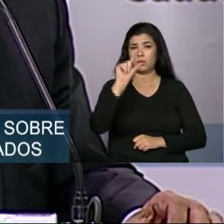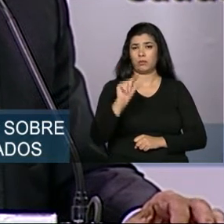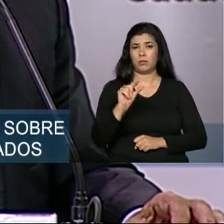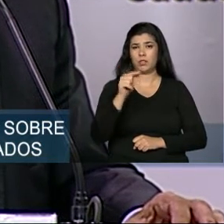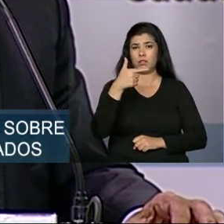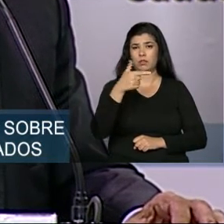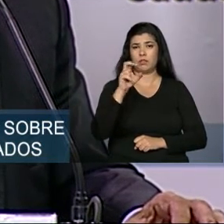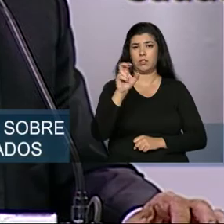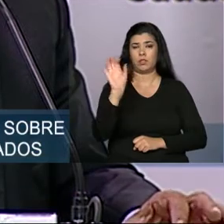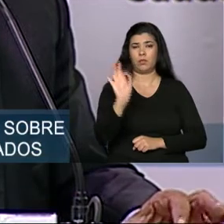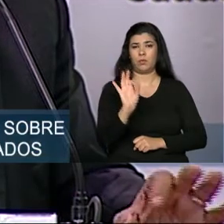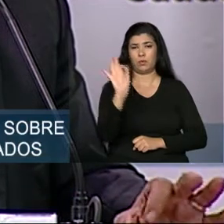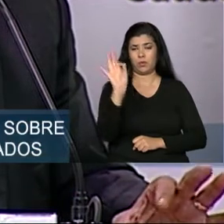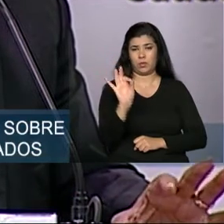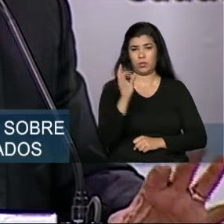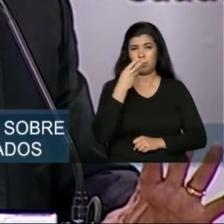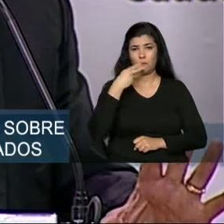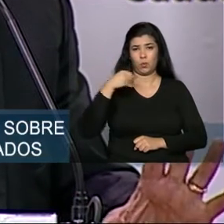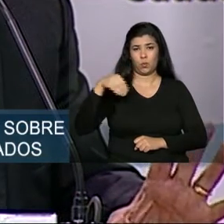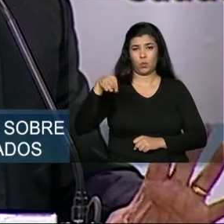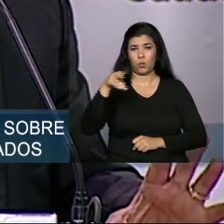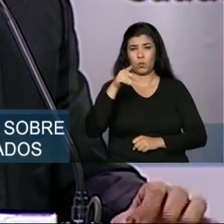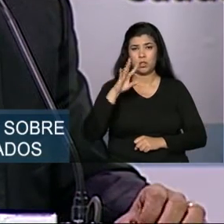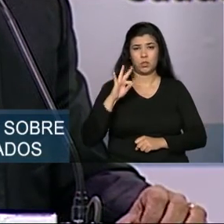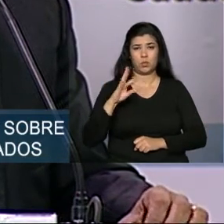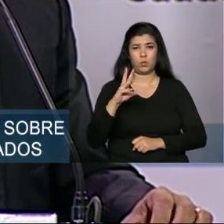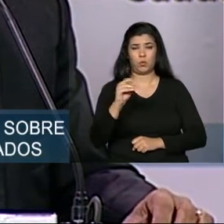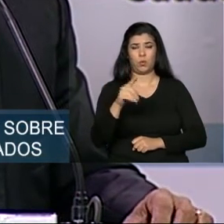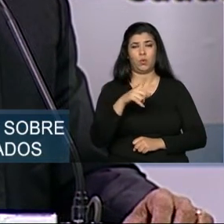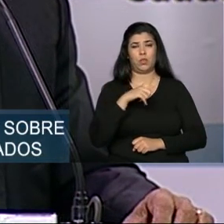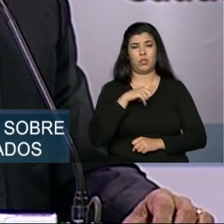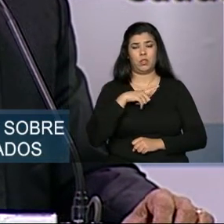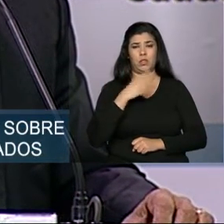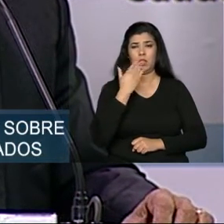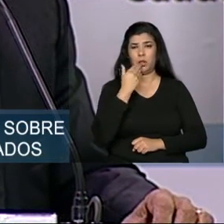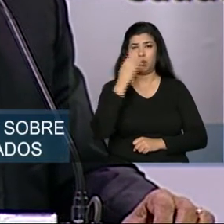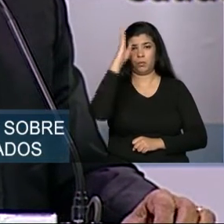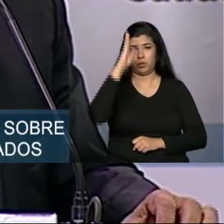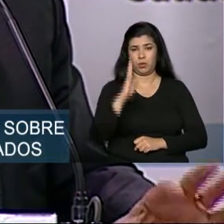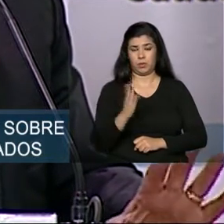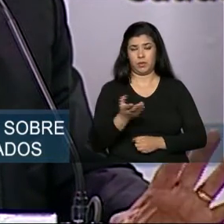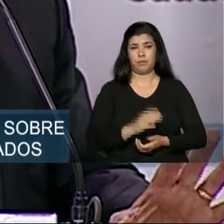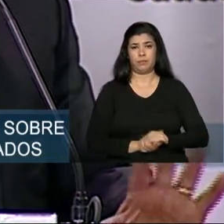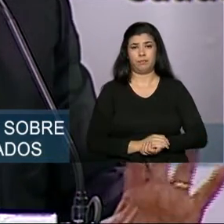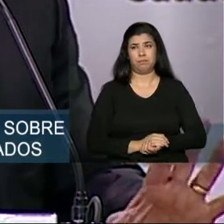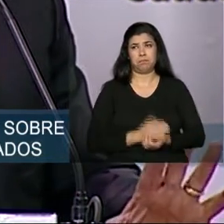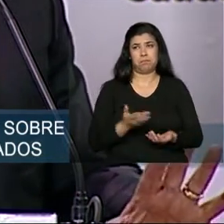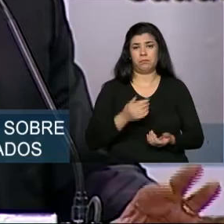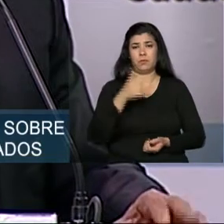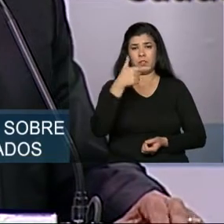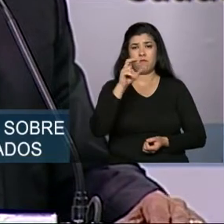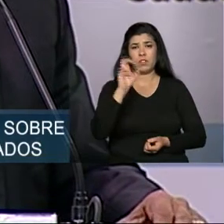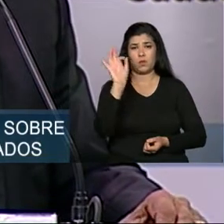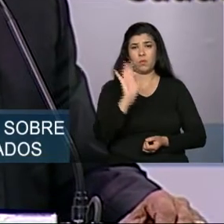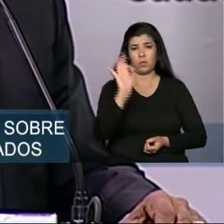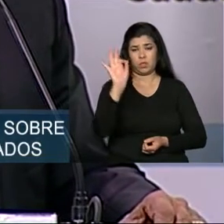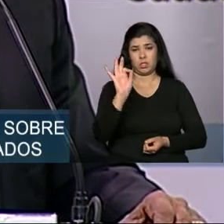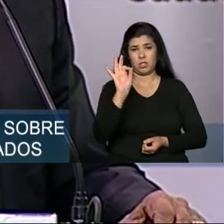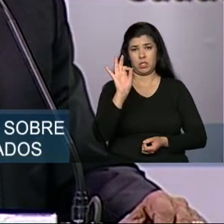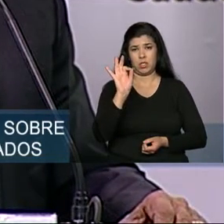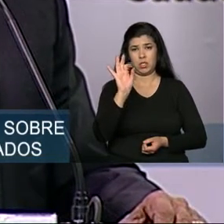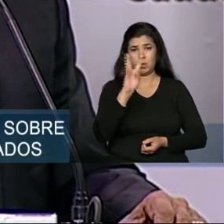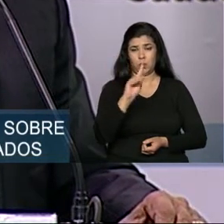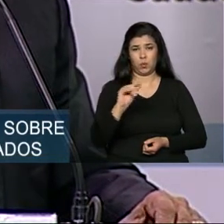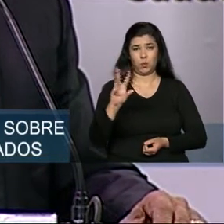25% do sal total de sal consumido no país. Vamos considerar 25% para arredondar o número. É